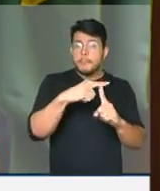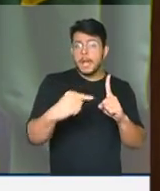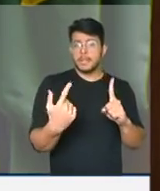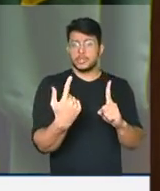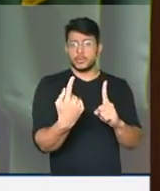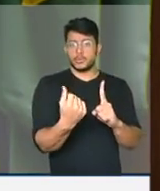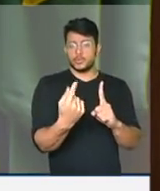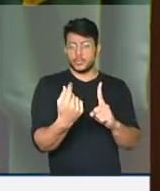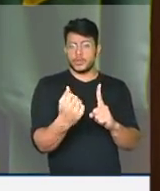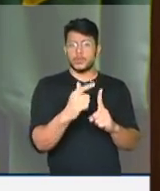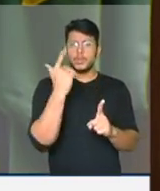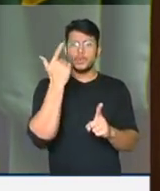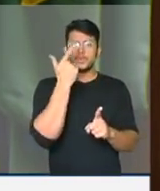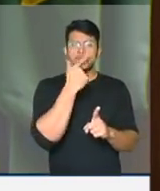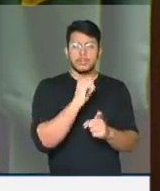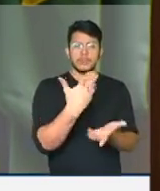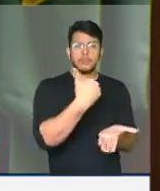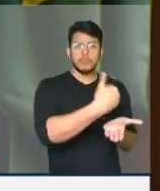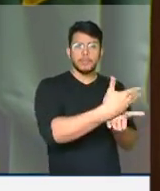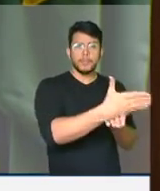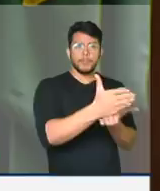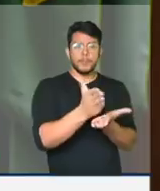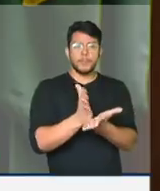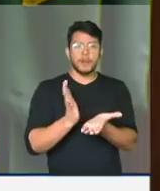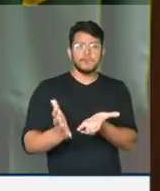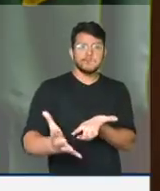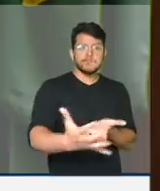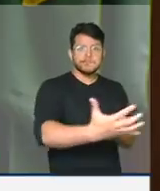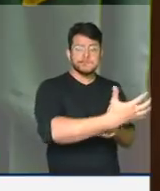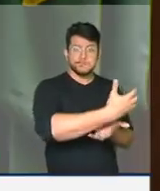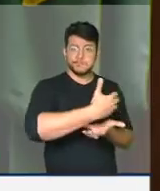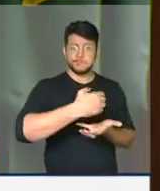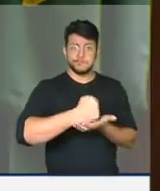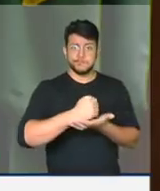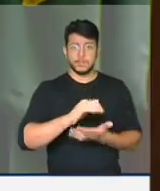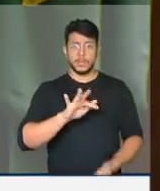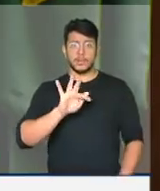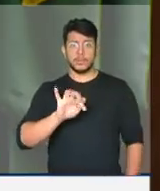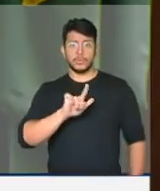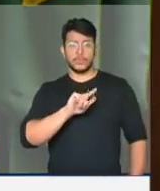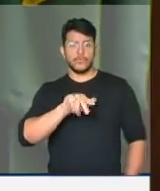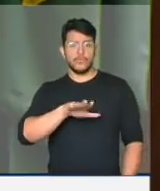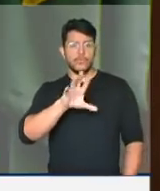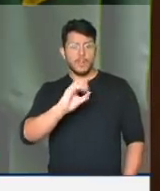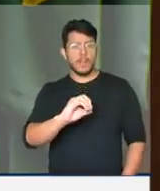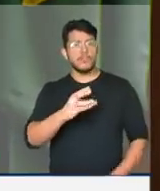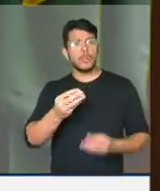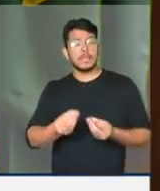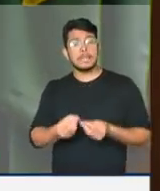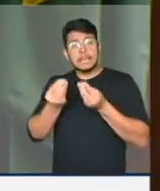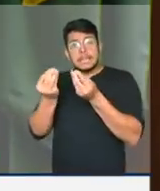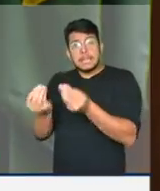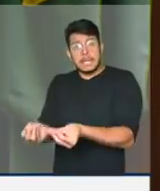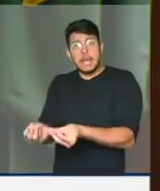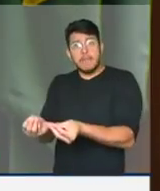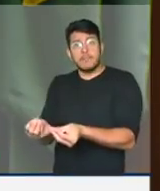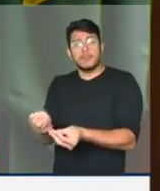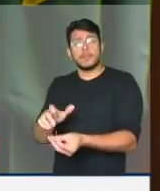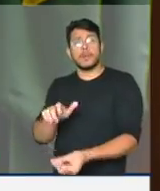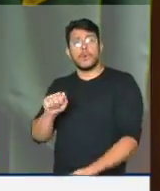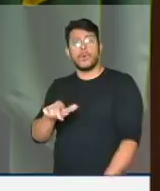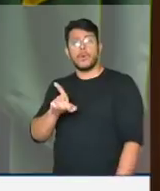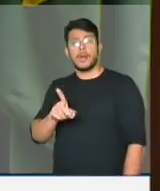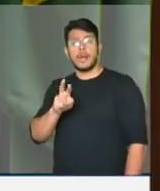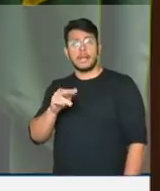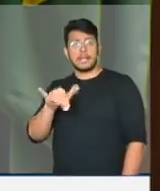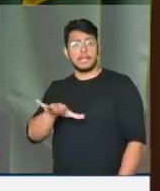parte do dinheiro obtido na rachadinha do gabinete do hoje senador Flávio Bolsonaro chegava nas mãos do próprio Adriano.